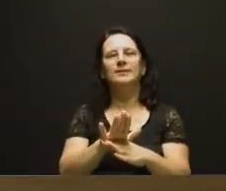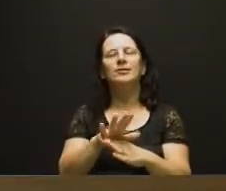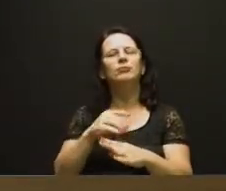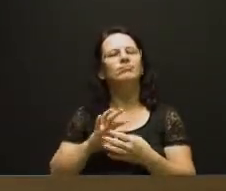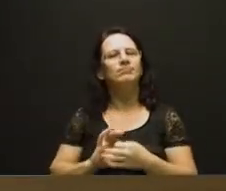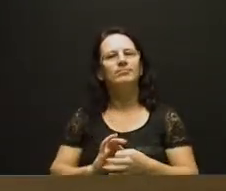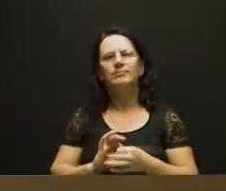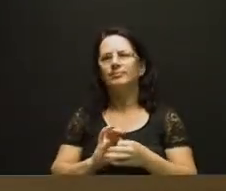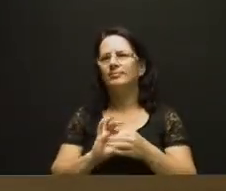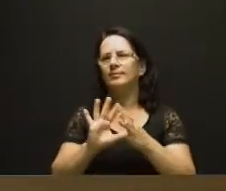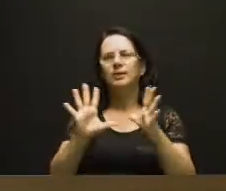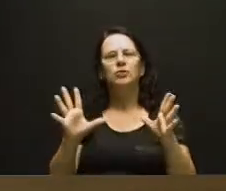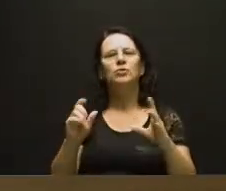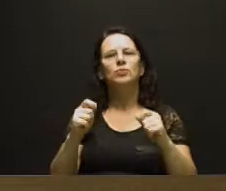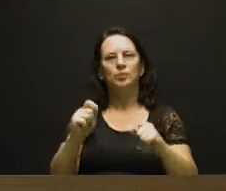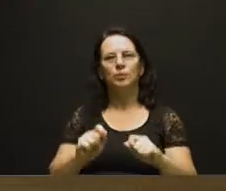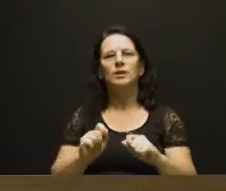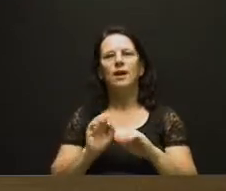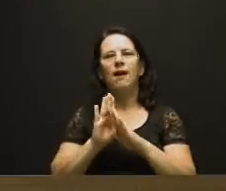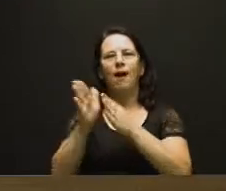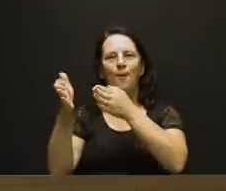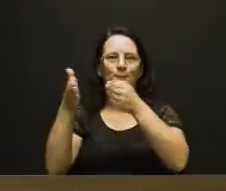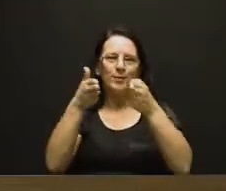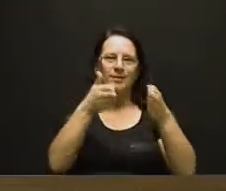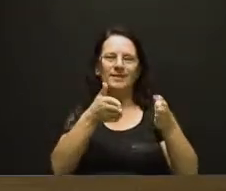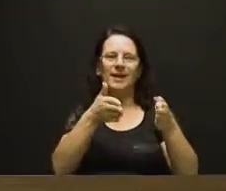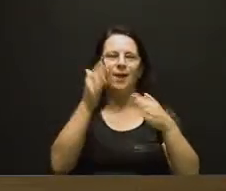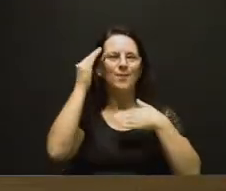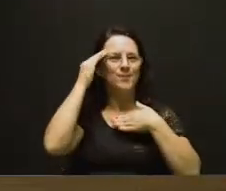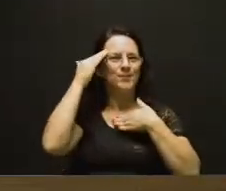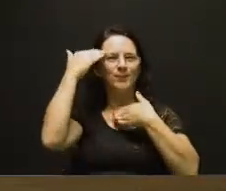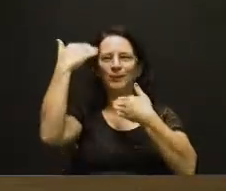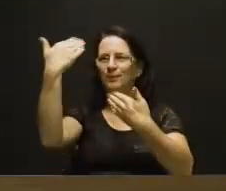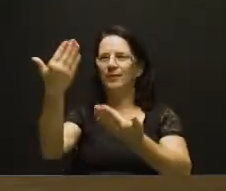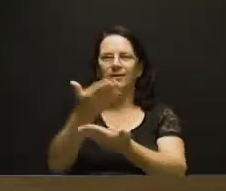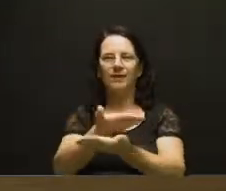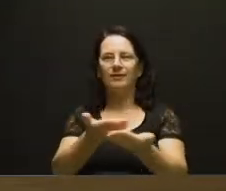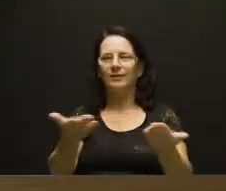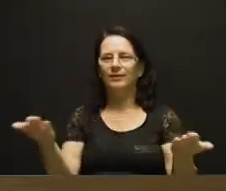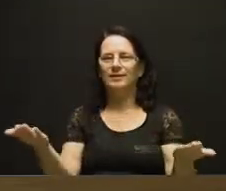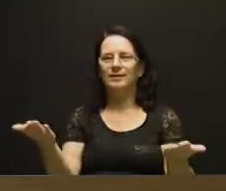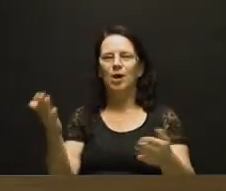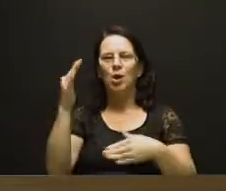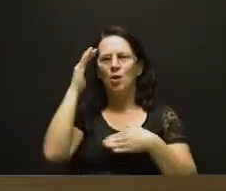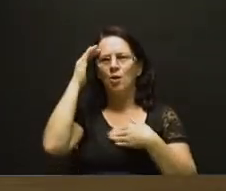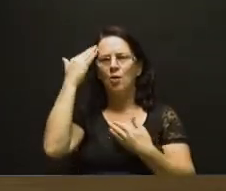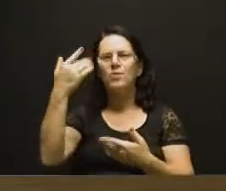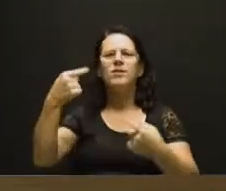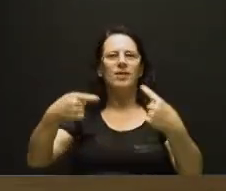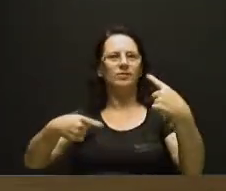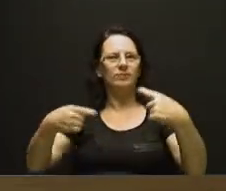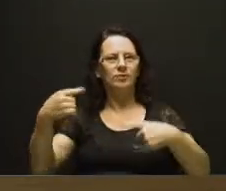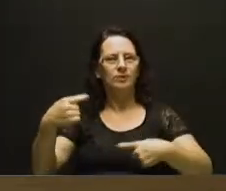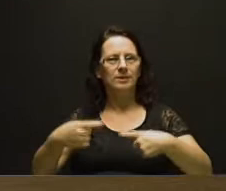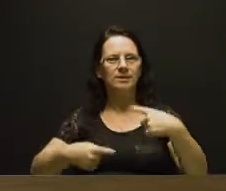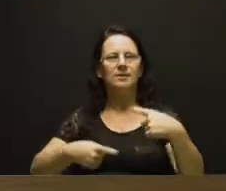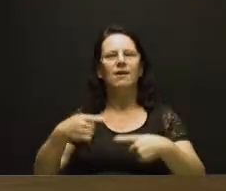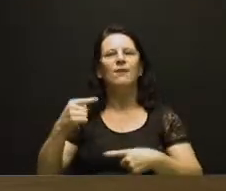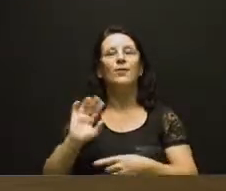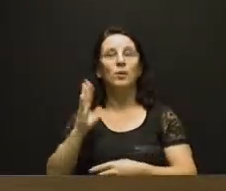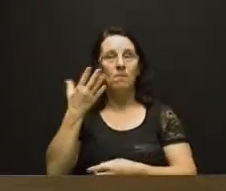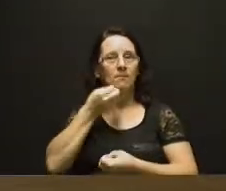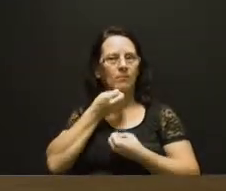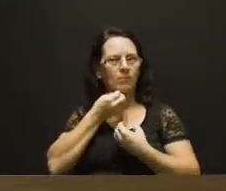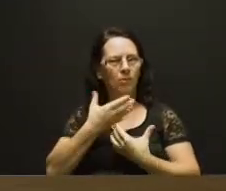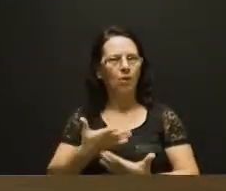está à disposição no que for possível para orientar muito obrigado a todos muito obrigado pela discussão que aqui está acontecendo o que é